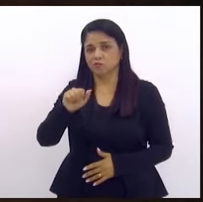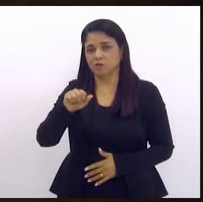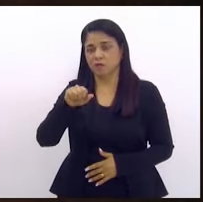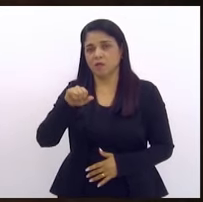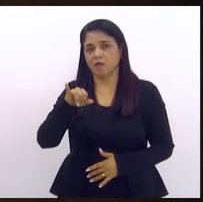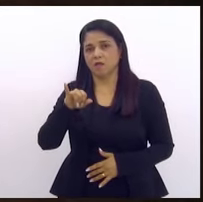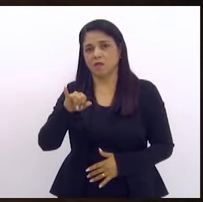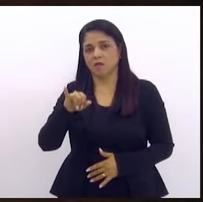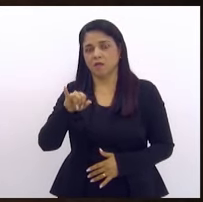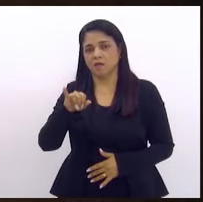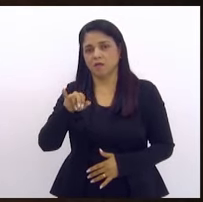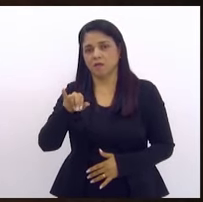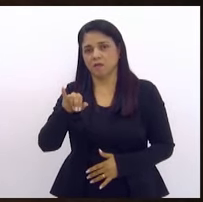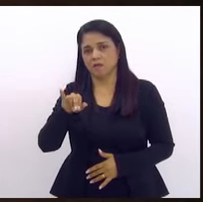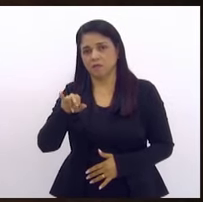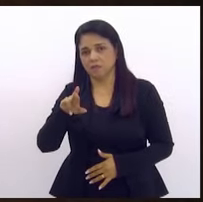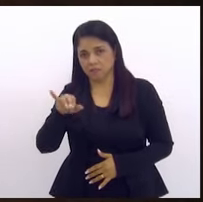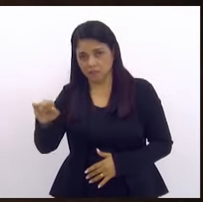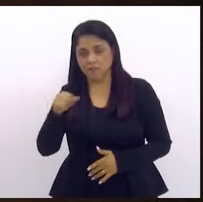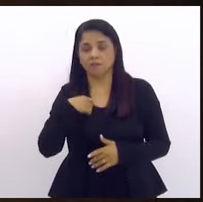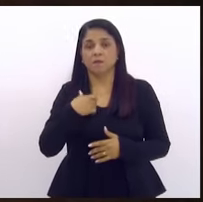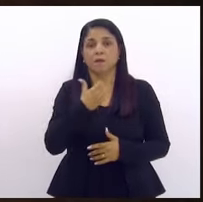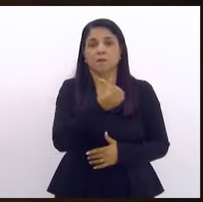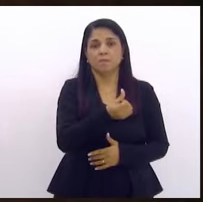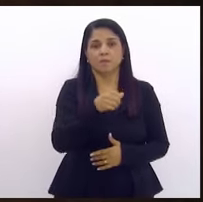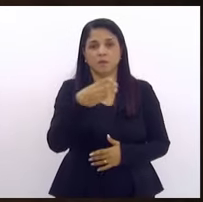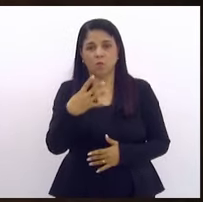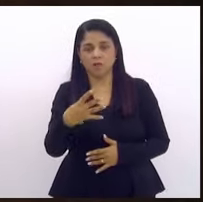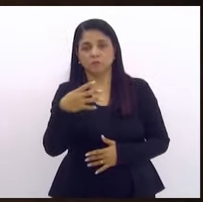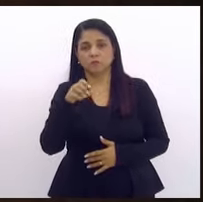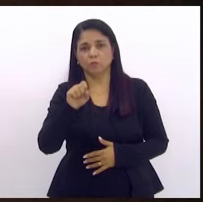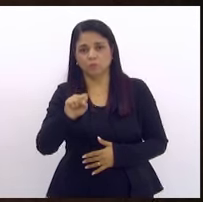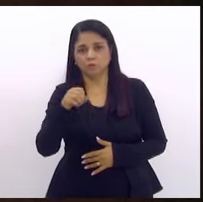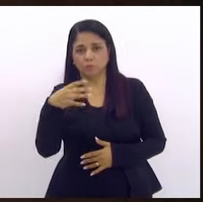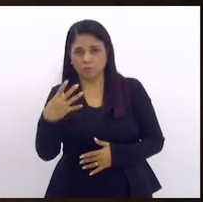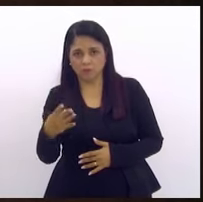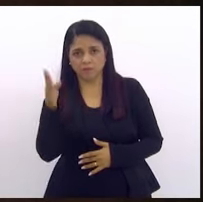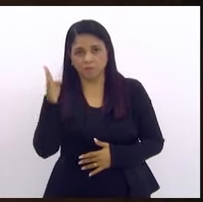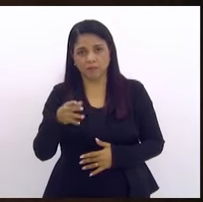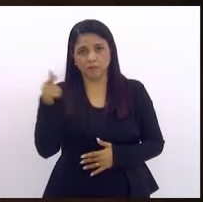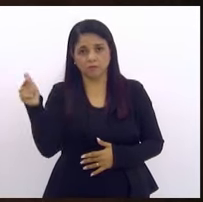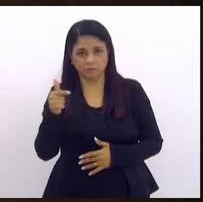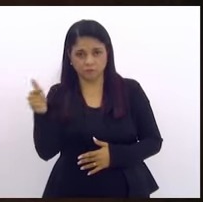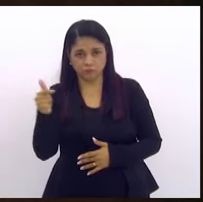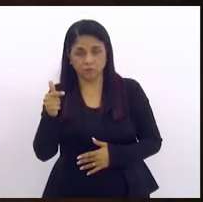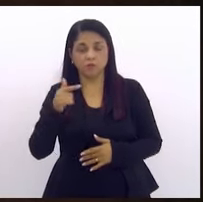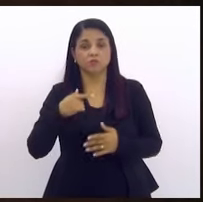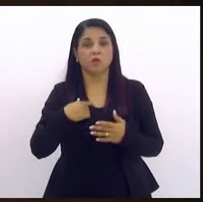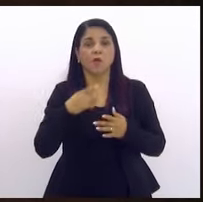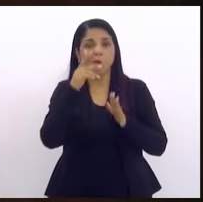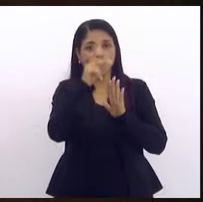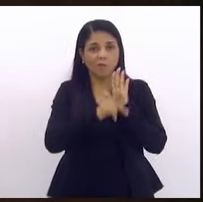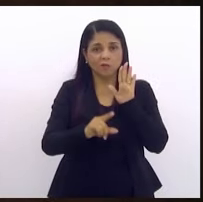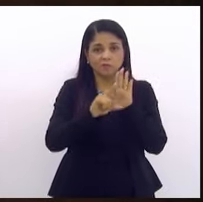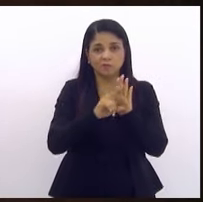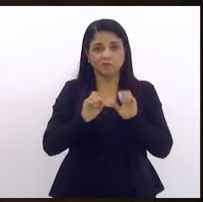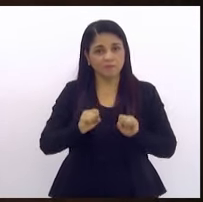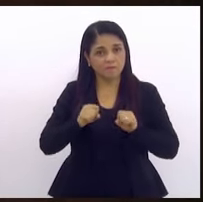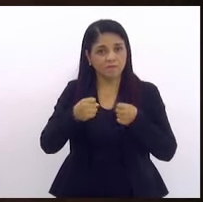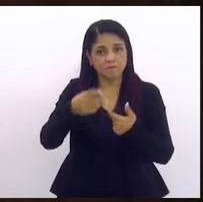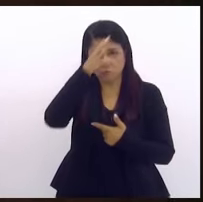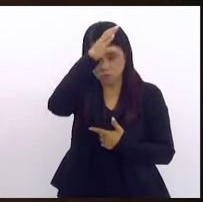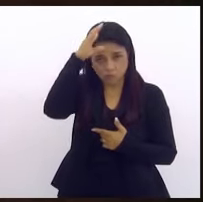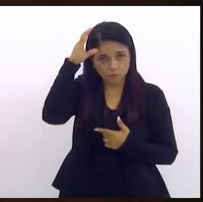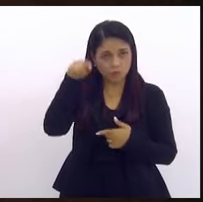o 6484, de 2022, que é um projeto de defesa do consumidor, sobretudo aquele que